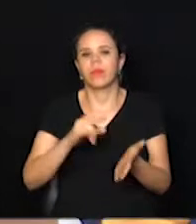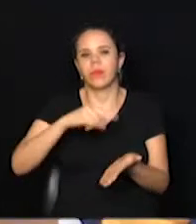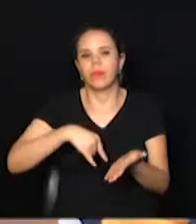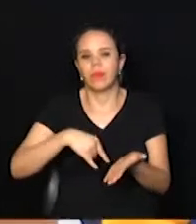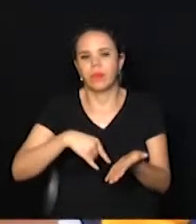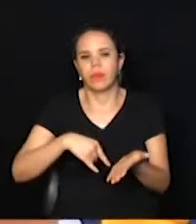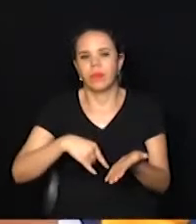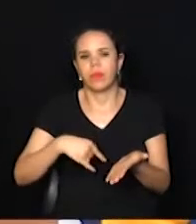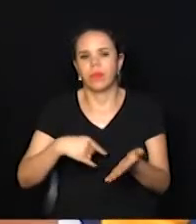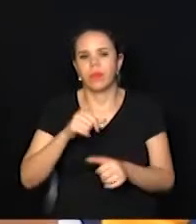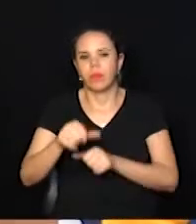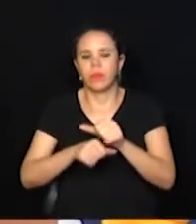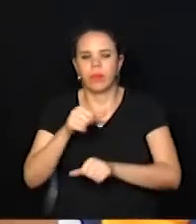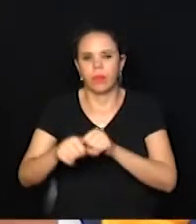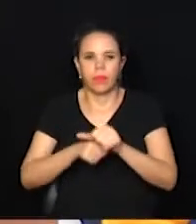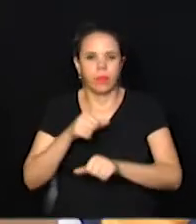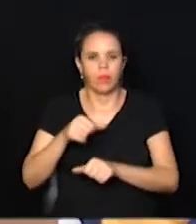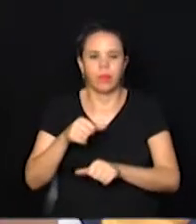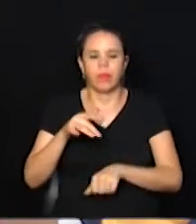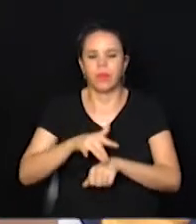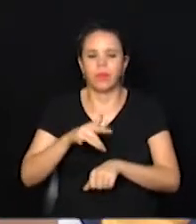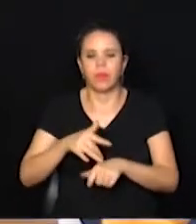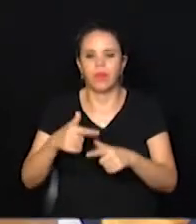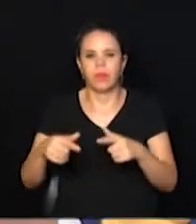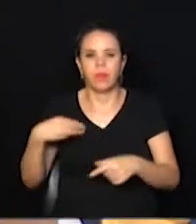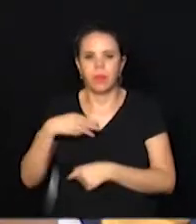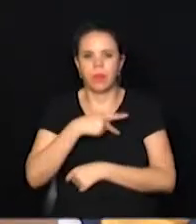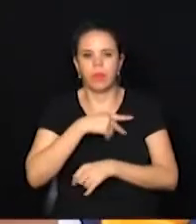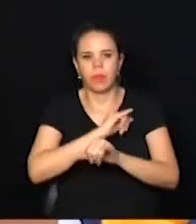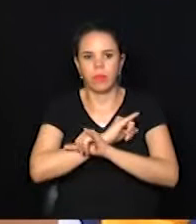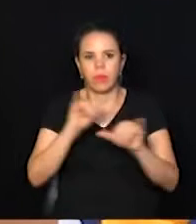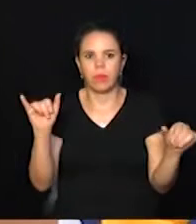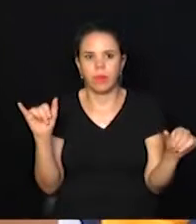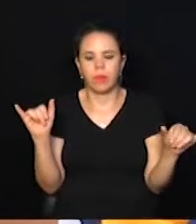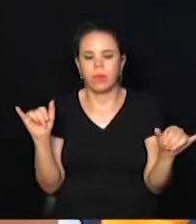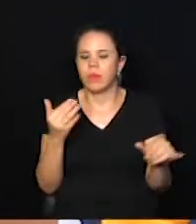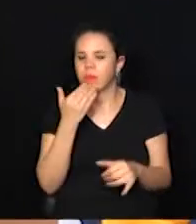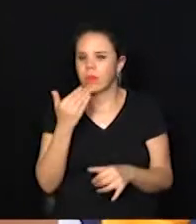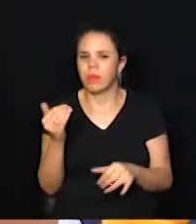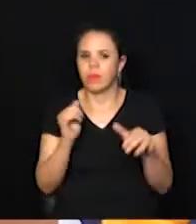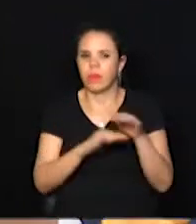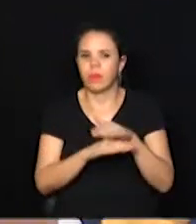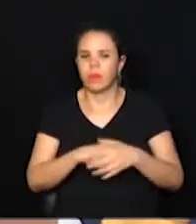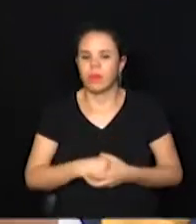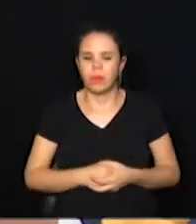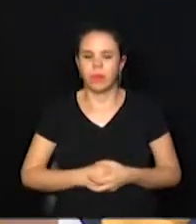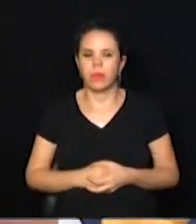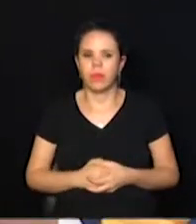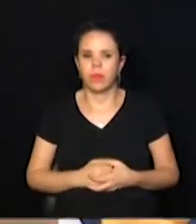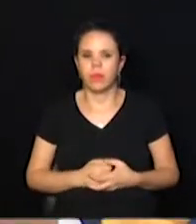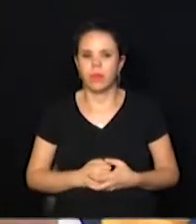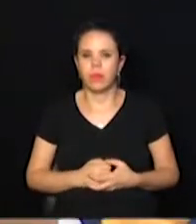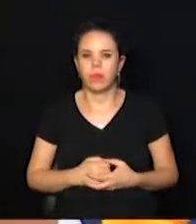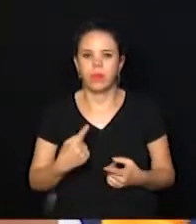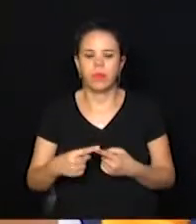que, para tornar o quadro ainda mais absurdo, o Ministério Público anuncia o pedido de arquivamento. Porque